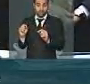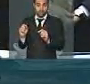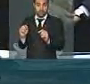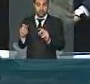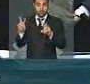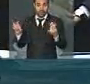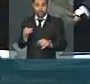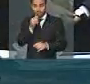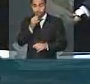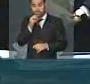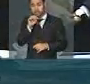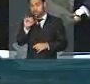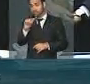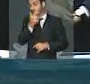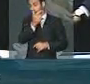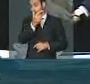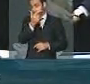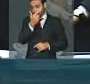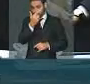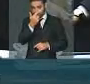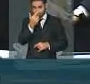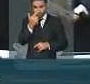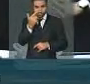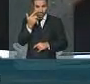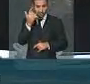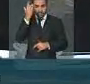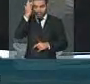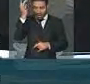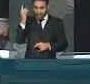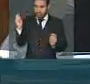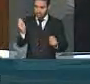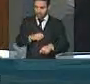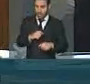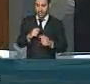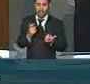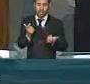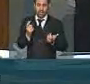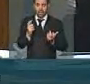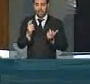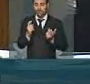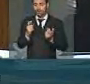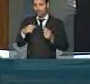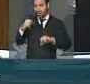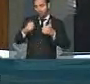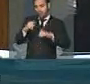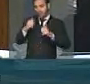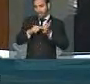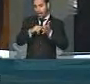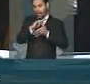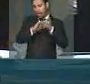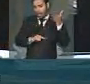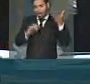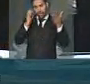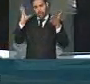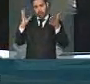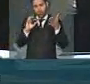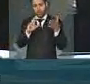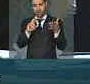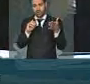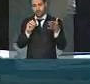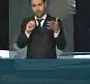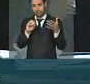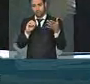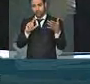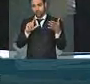nenhuma dificuldade com relação à apreciação da resolução, se nós